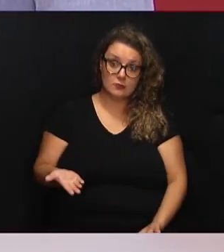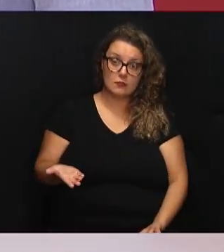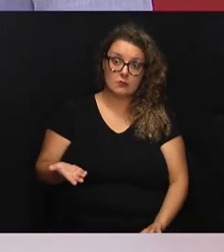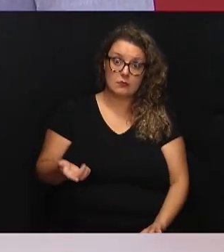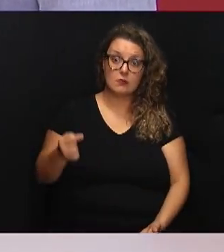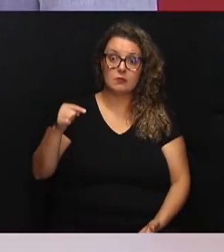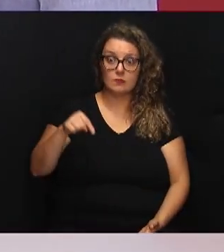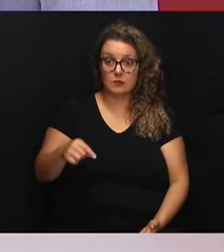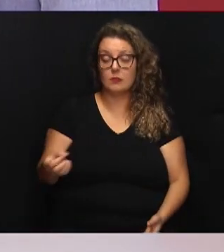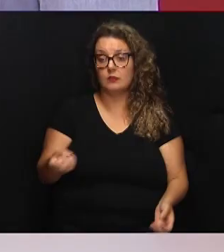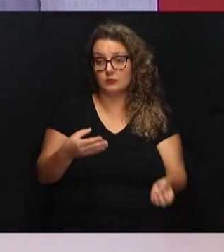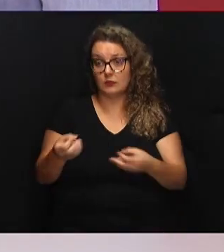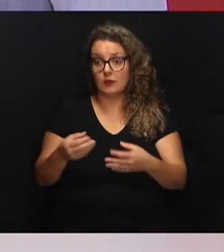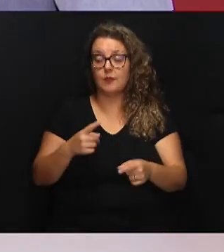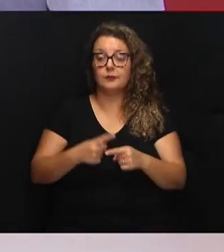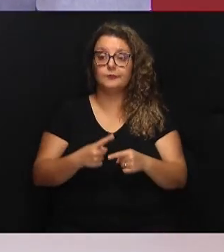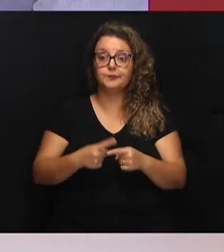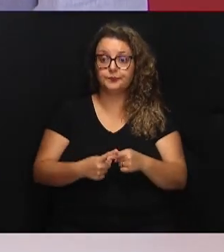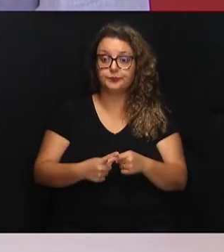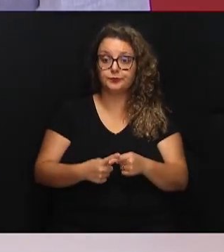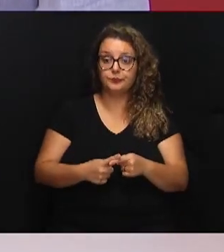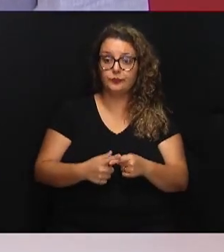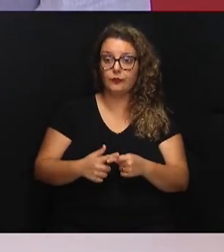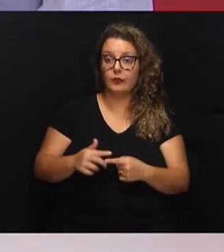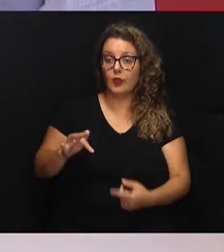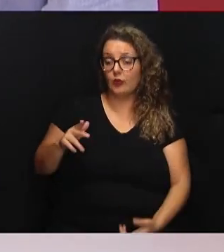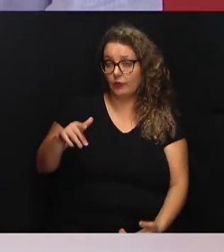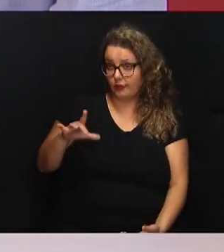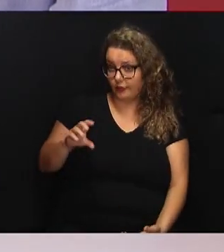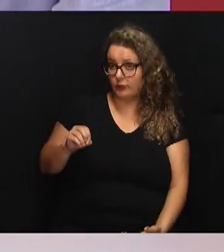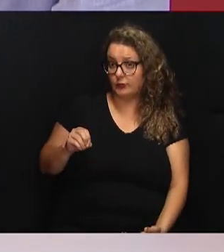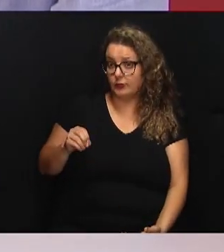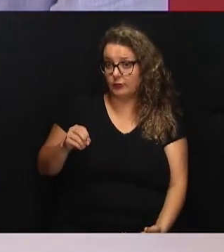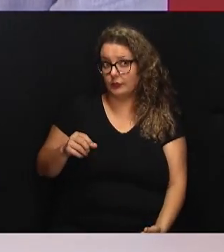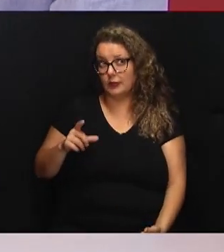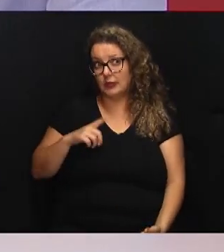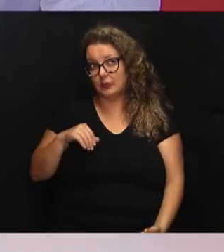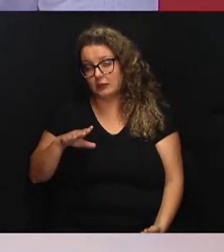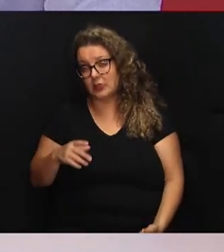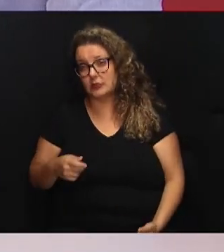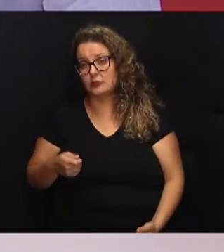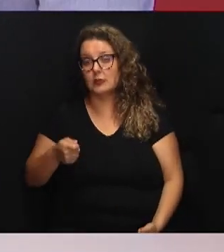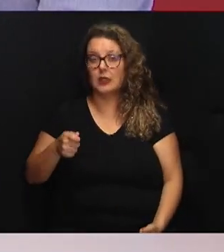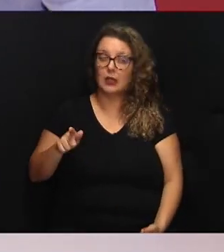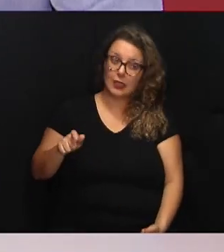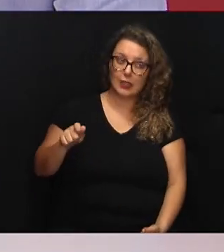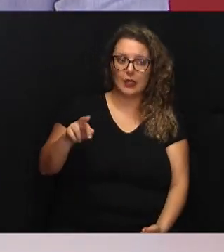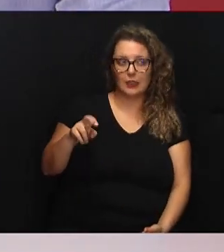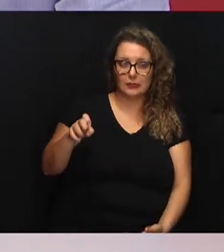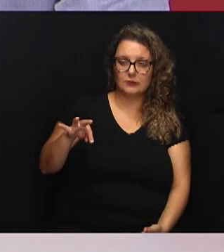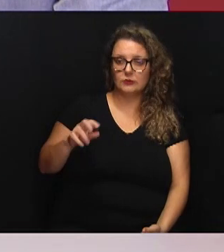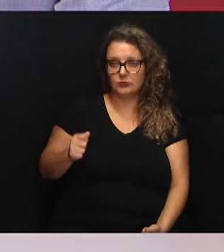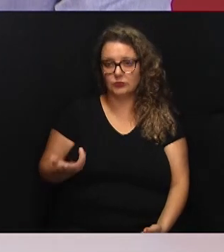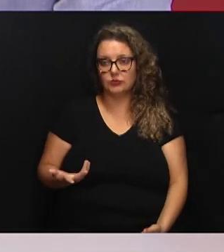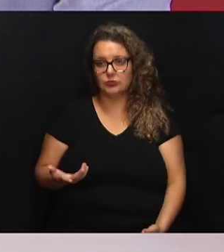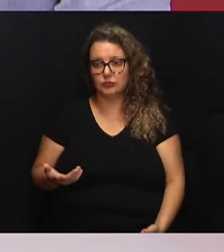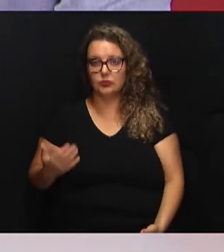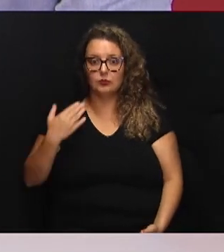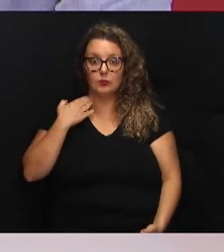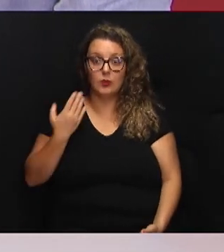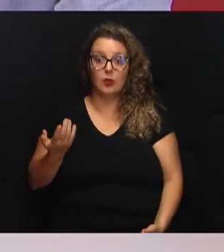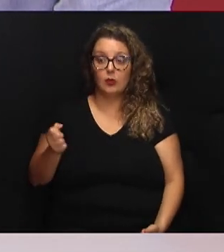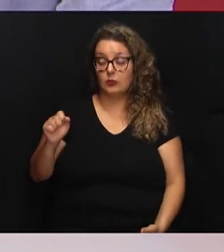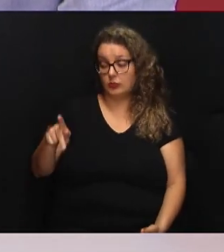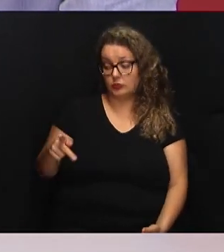essa é uma das inovações, por quê? Porque no fundo dá mais uma garantia para os bancos, né? Vamos comparar aqui com o caso dos aposentados, né?